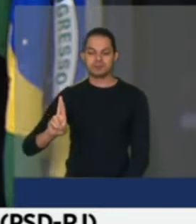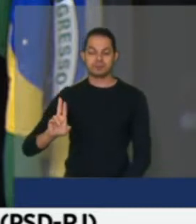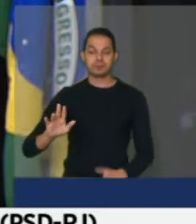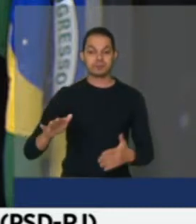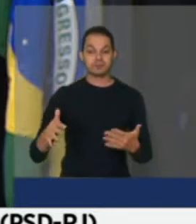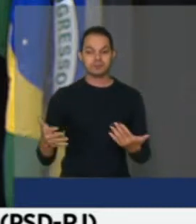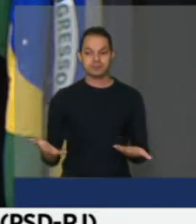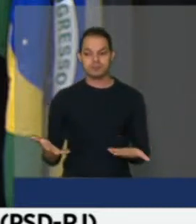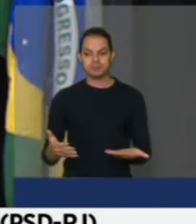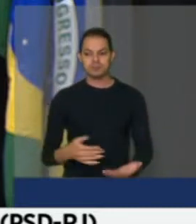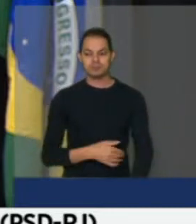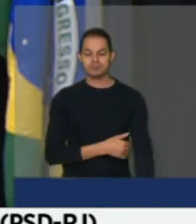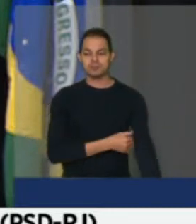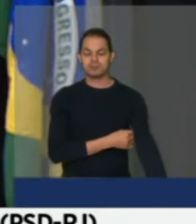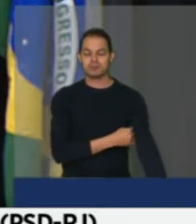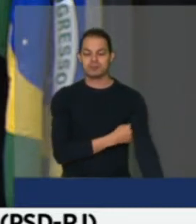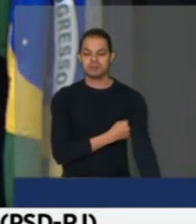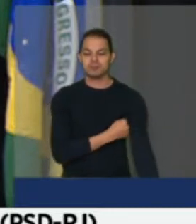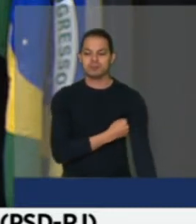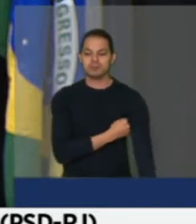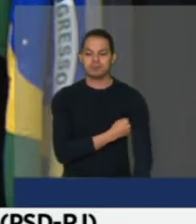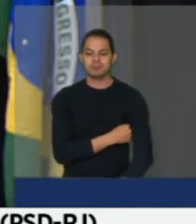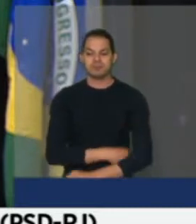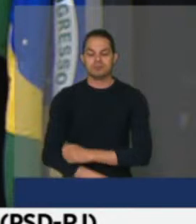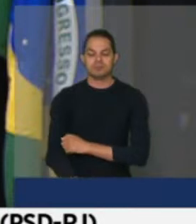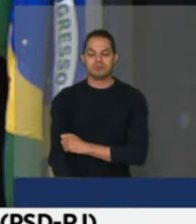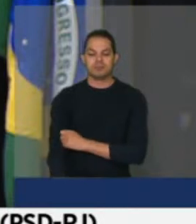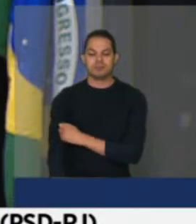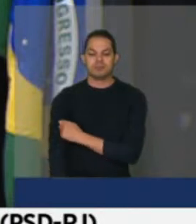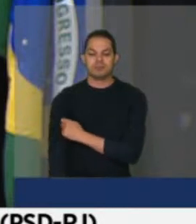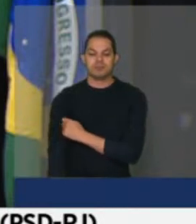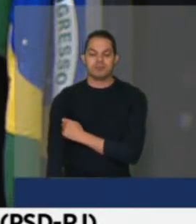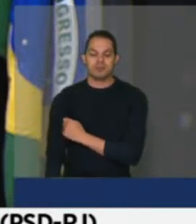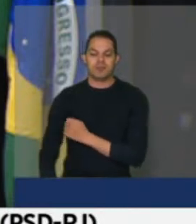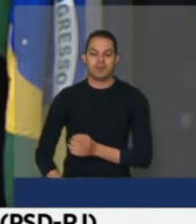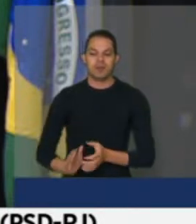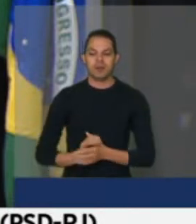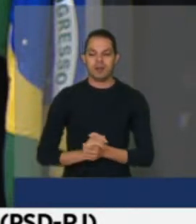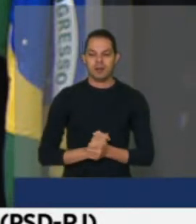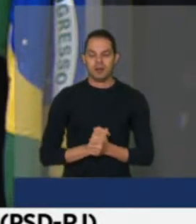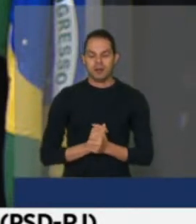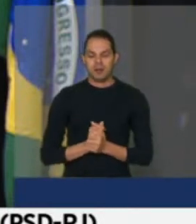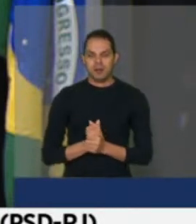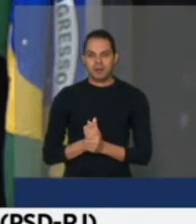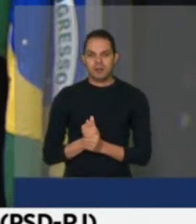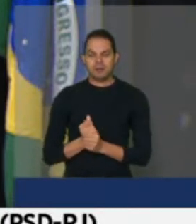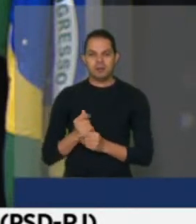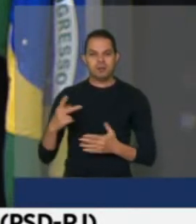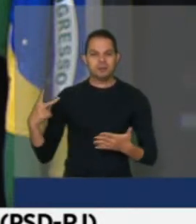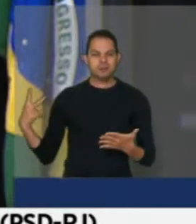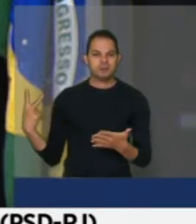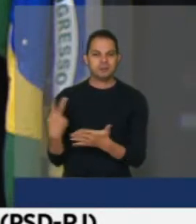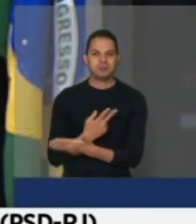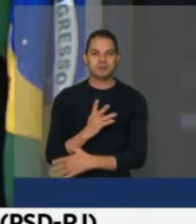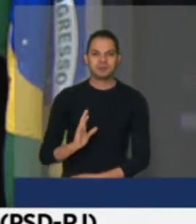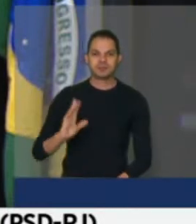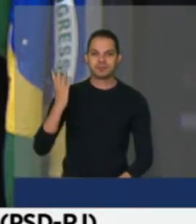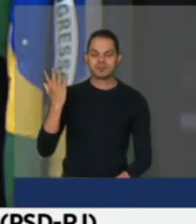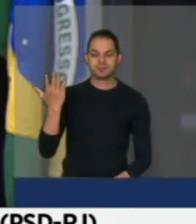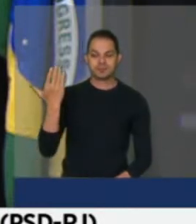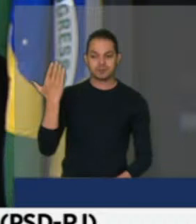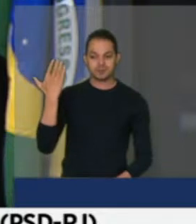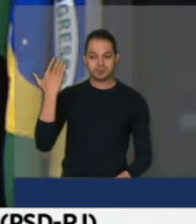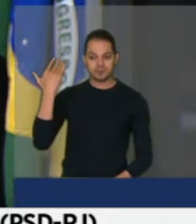Portanto, tudo aquilo que circunscreve os fatos que vieram